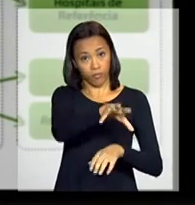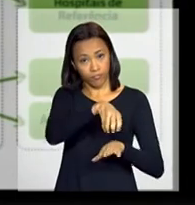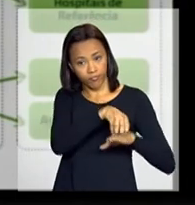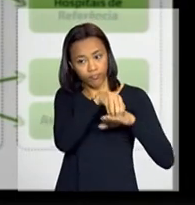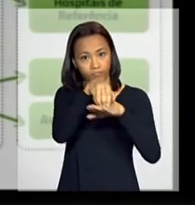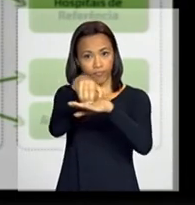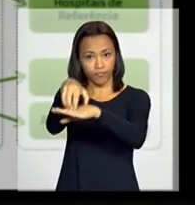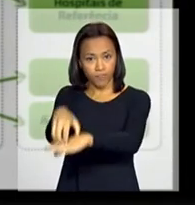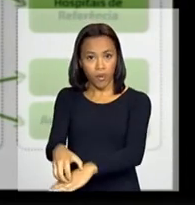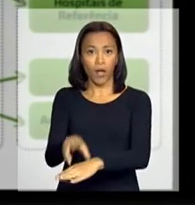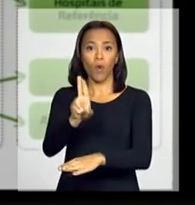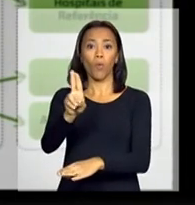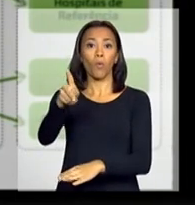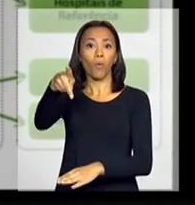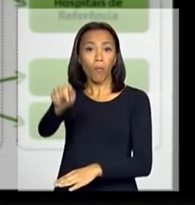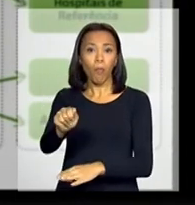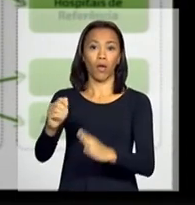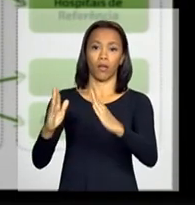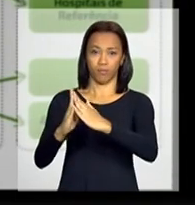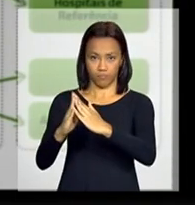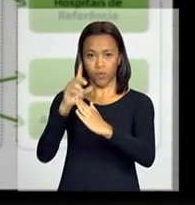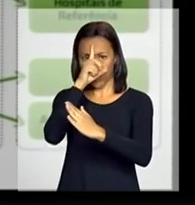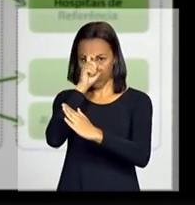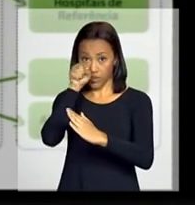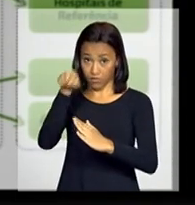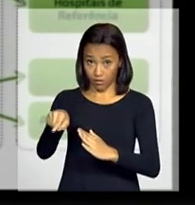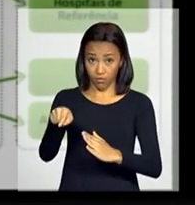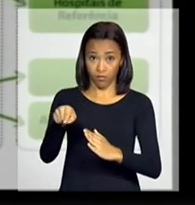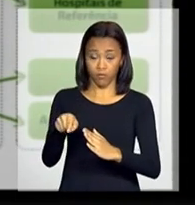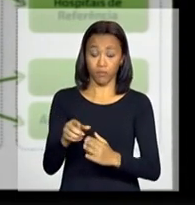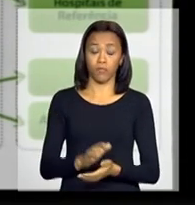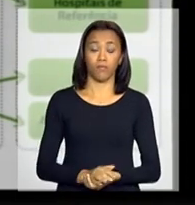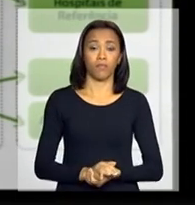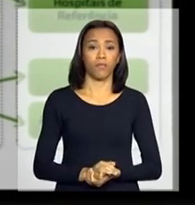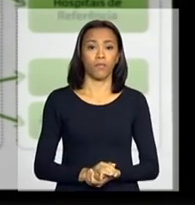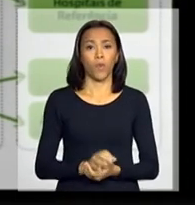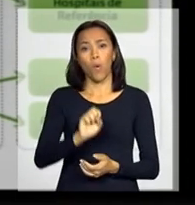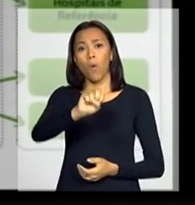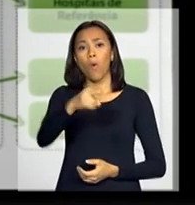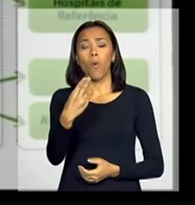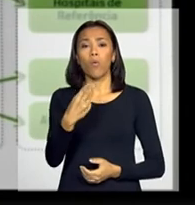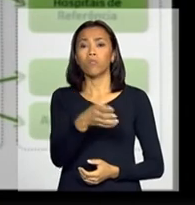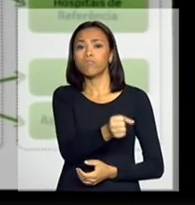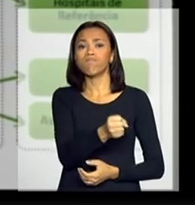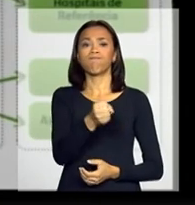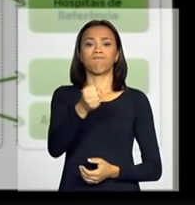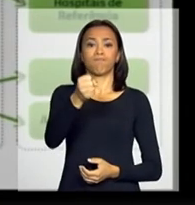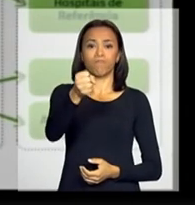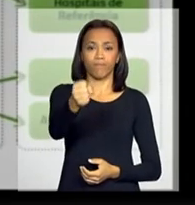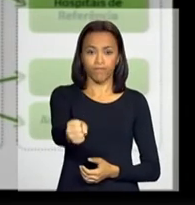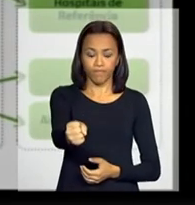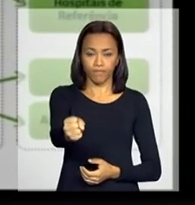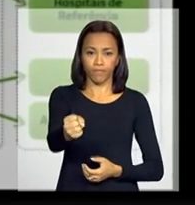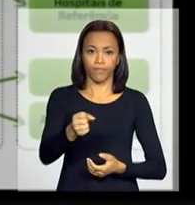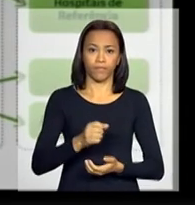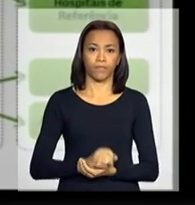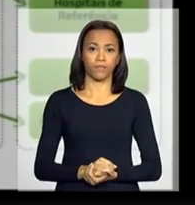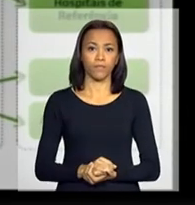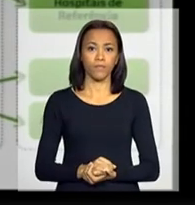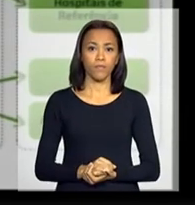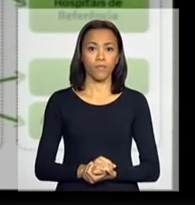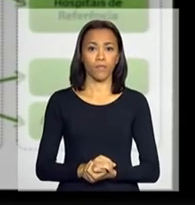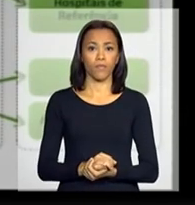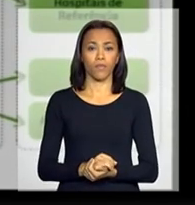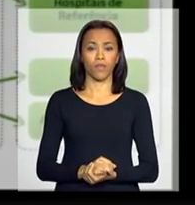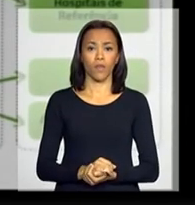upas para as unidades básicas de saúde eu vou para e os